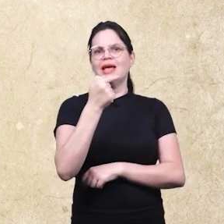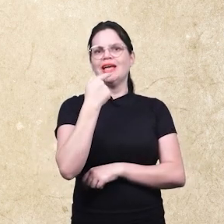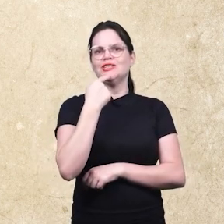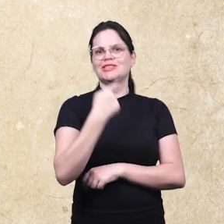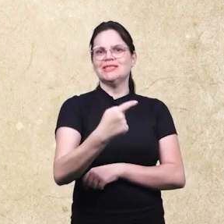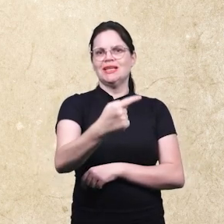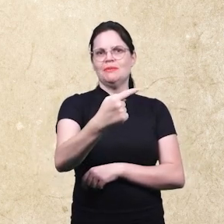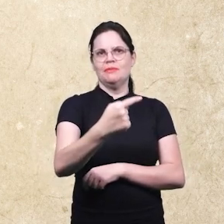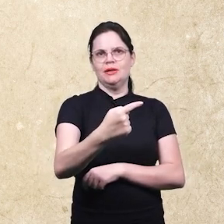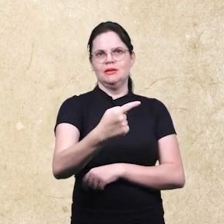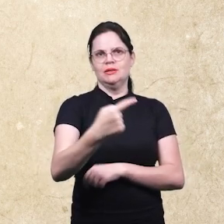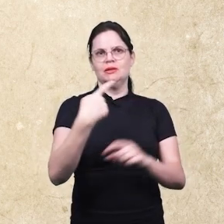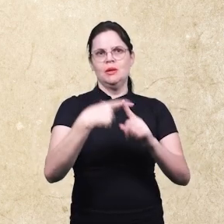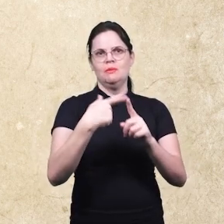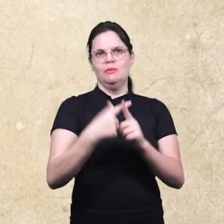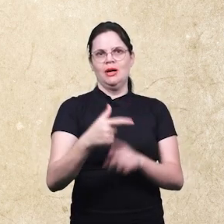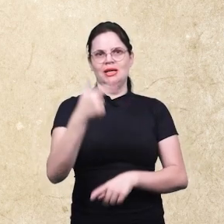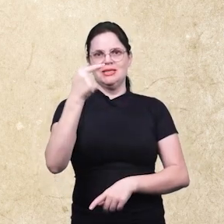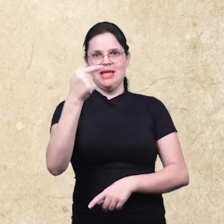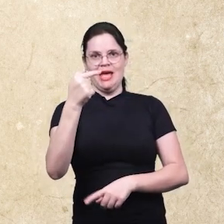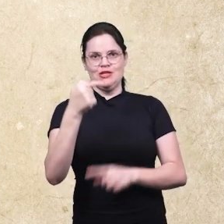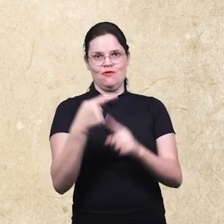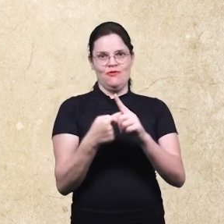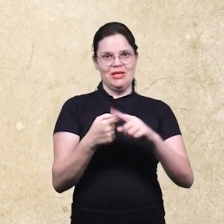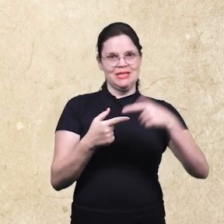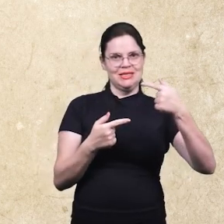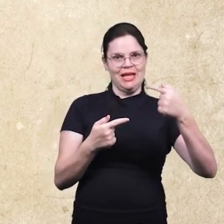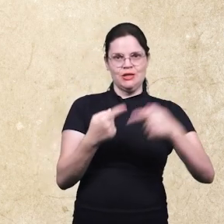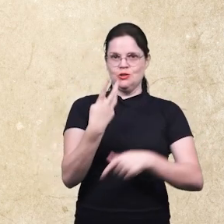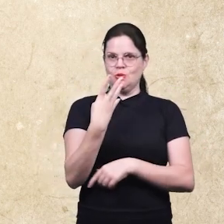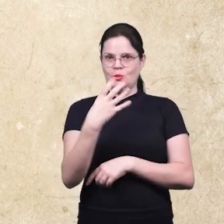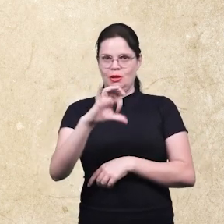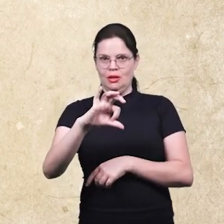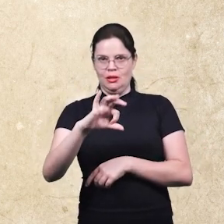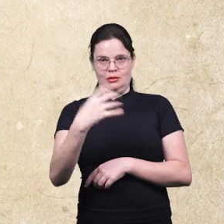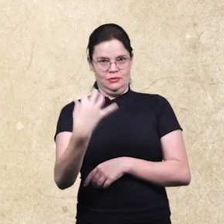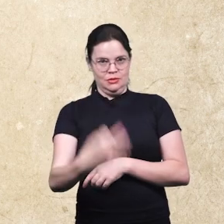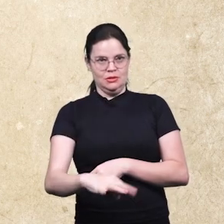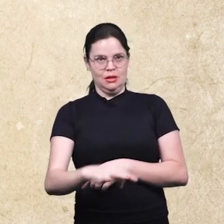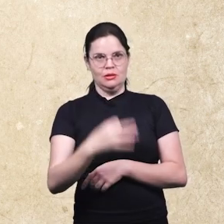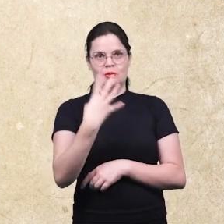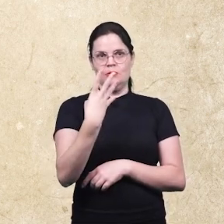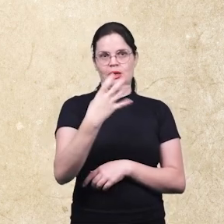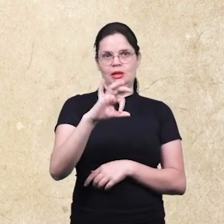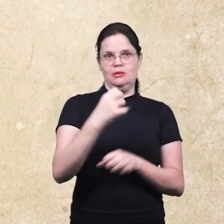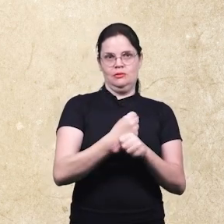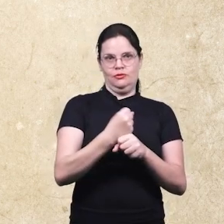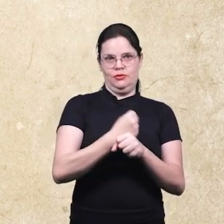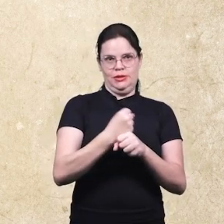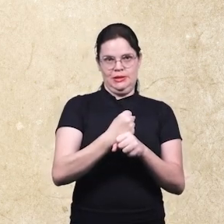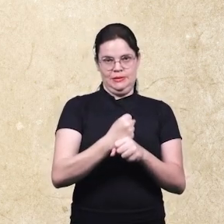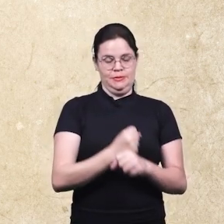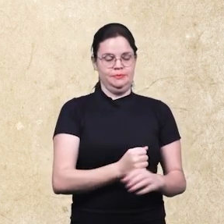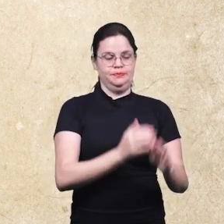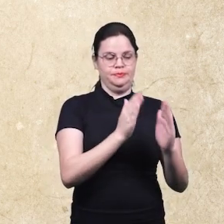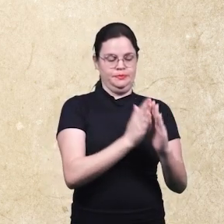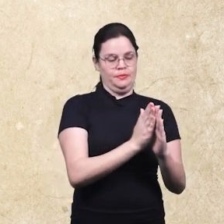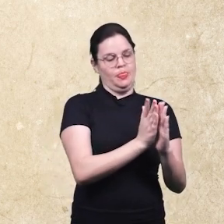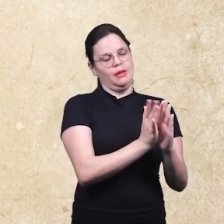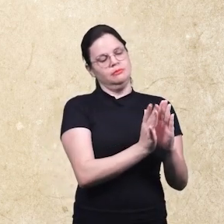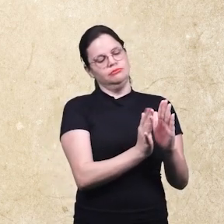traduzido já. 7 vezes 7, 49, né? E da construção de Jerusalém até a vinda